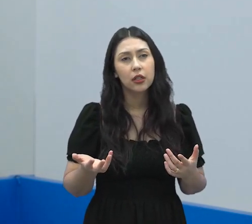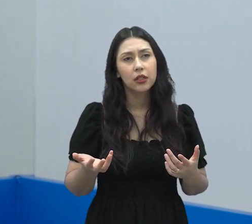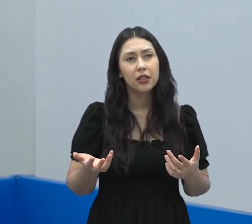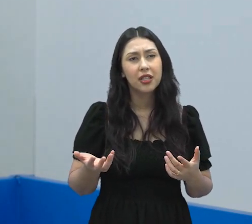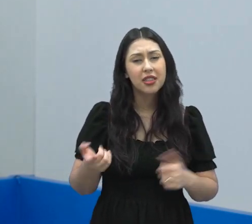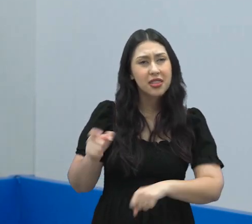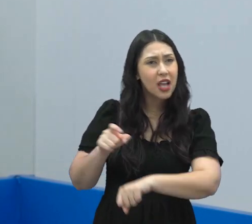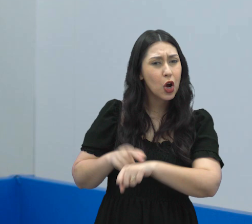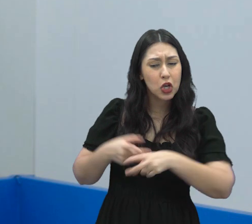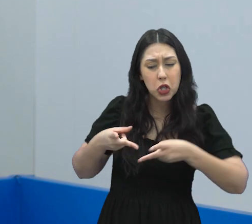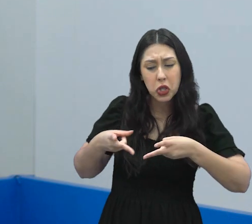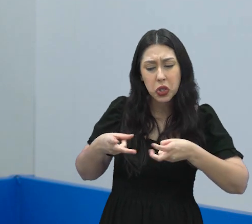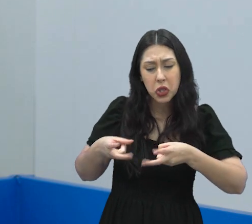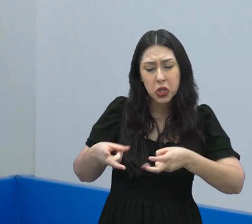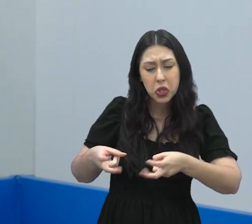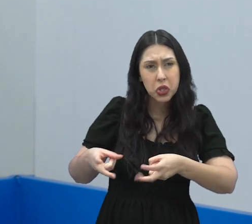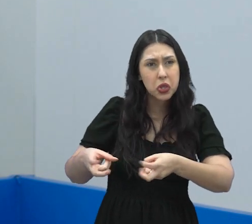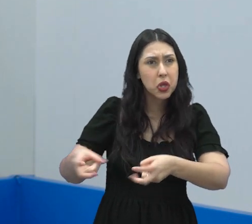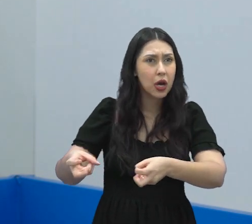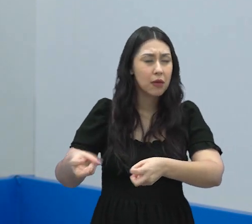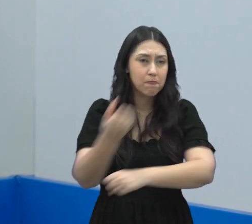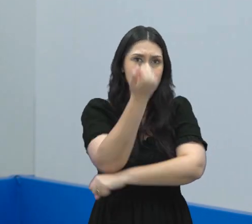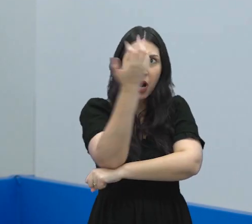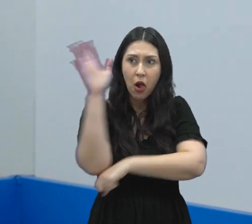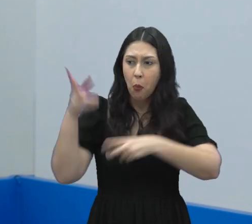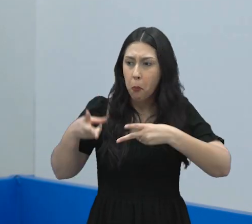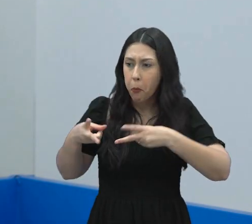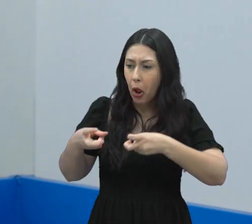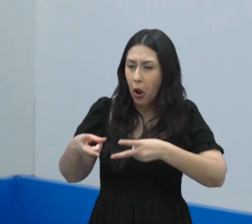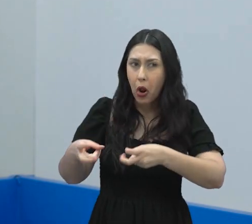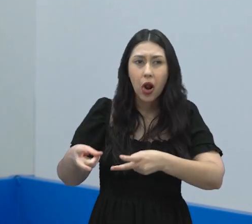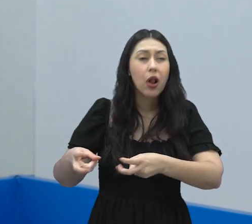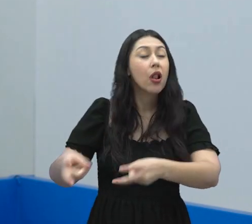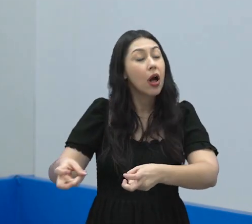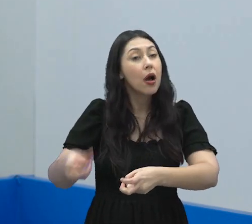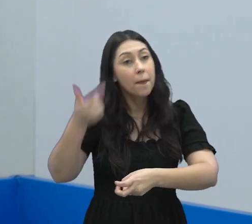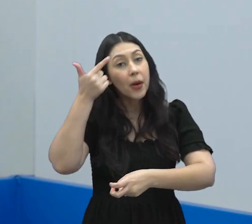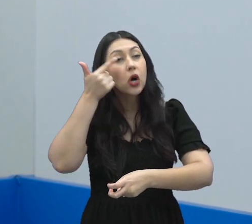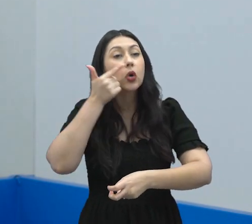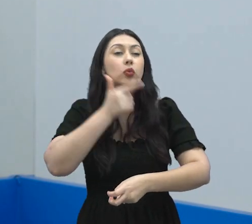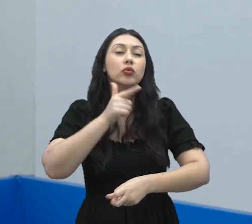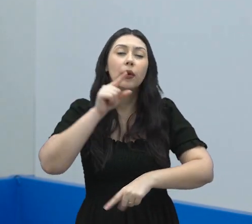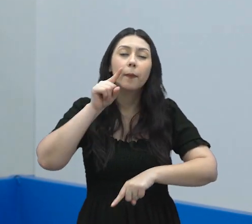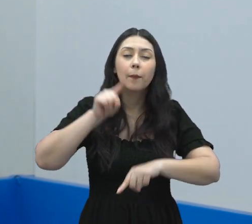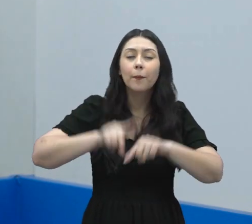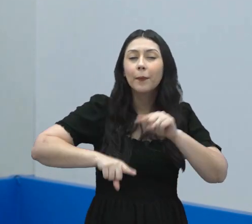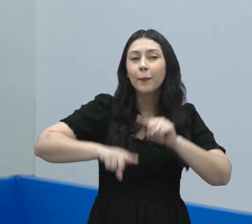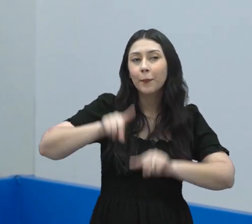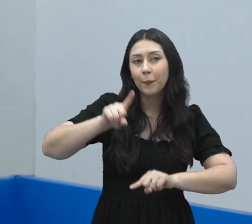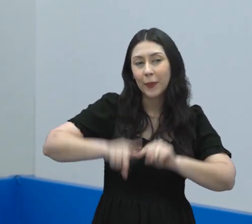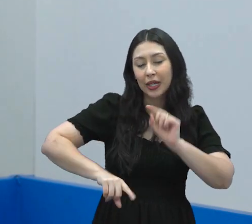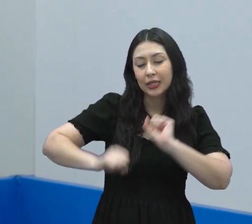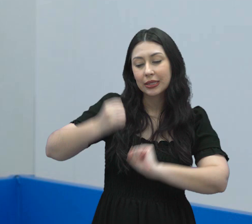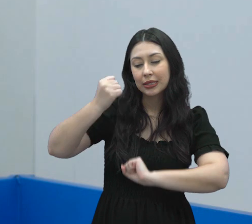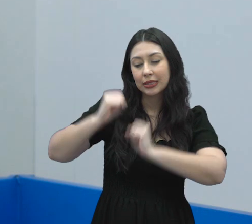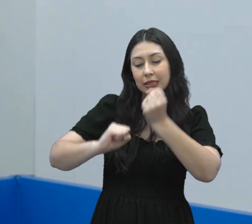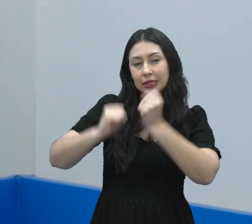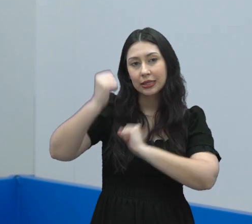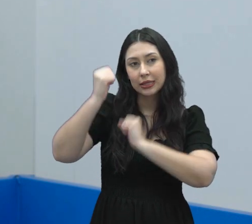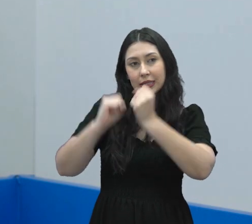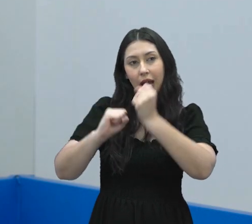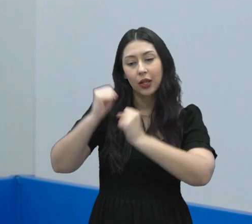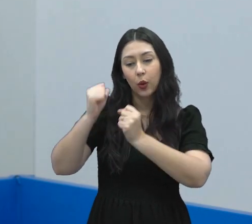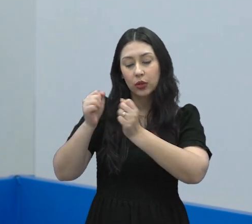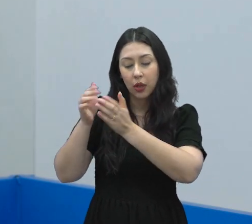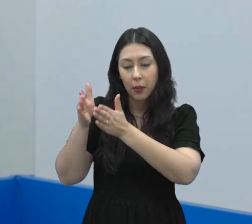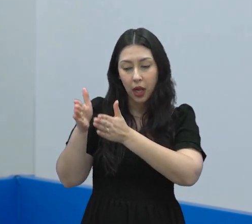desde o extrativismo na natureza para ter o produto dentro da indústria, até a